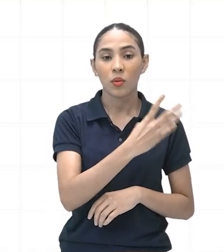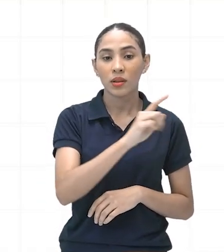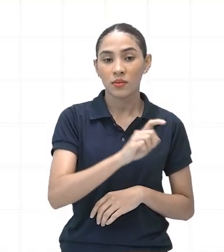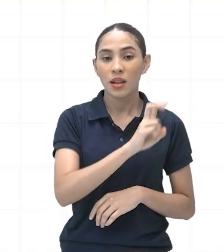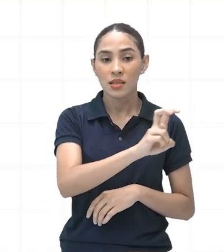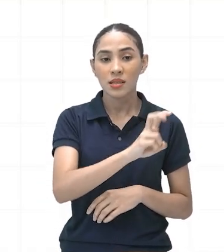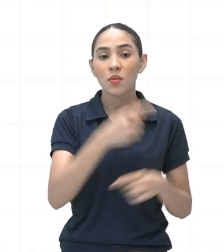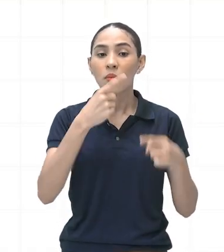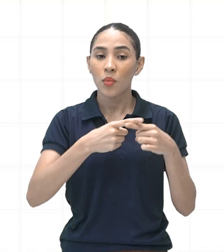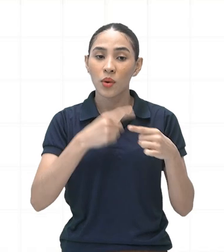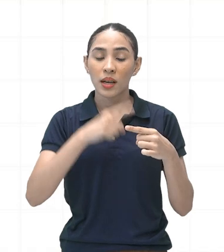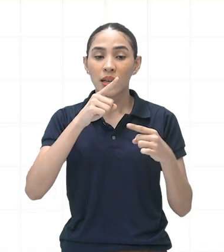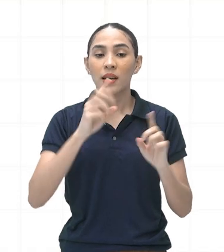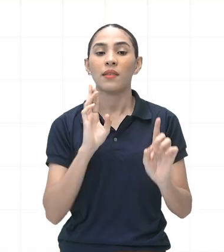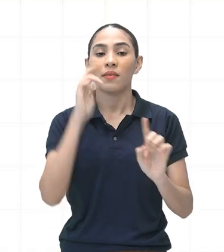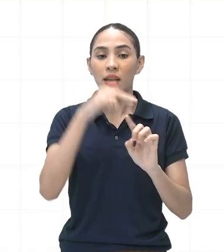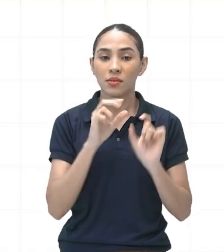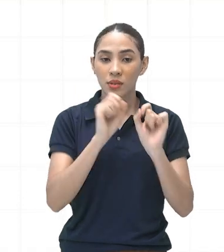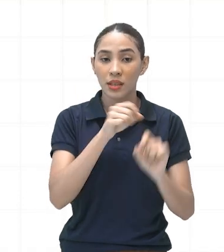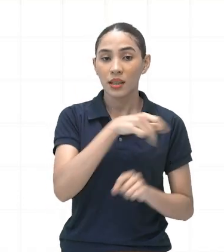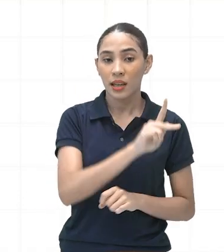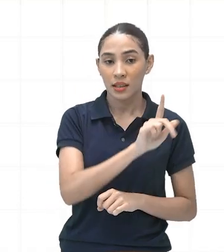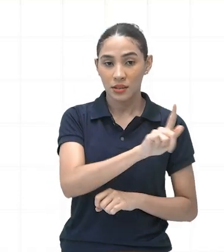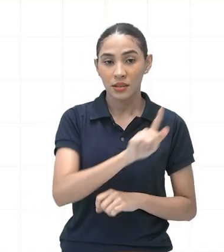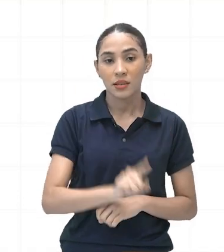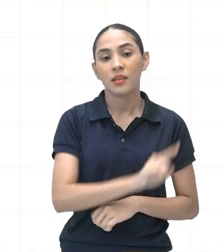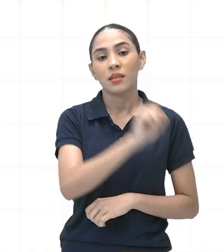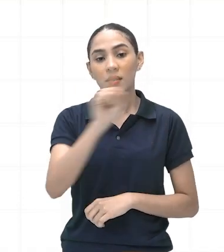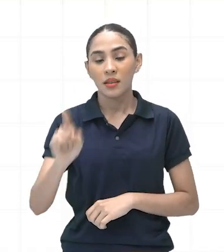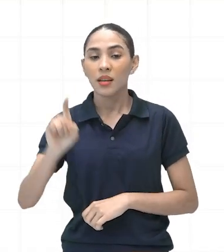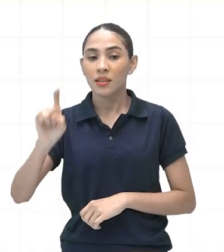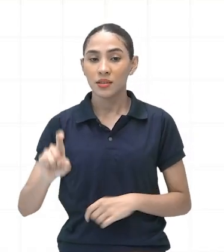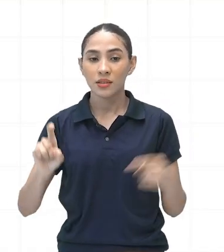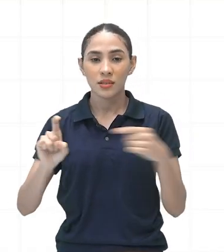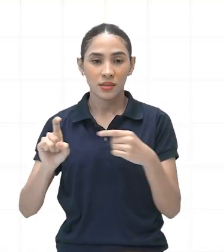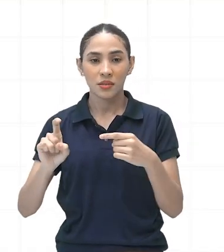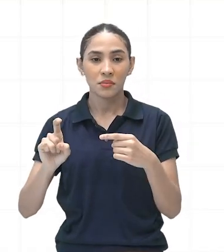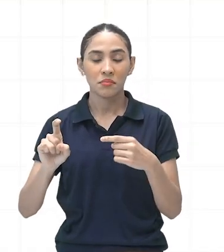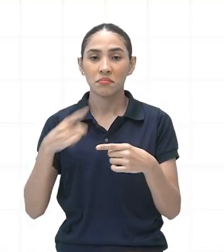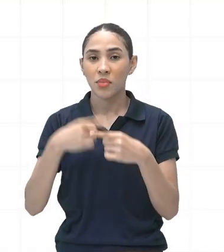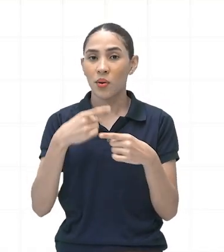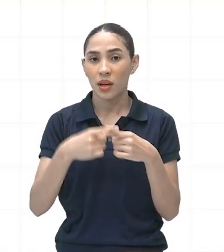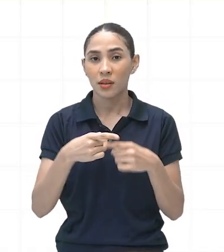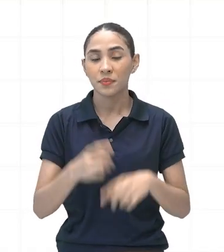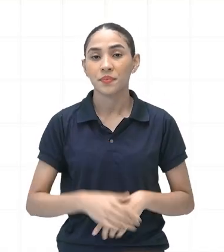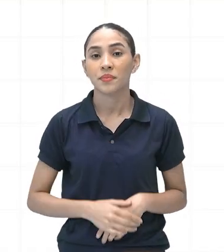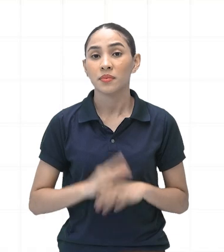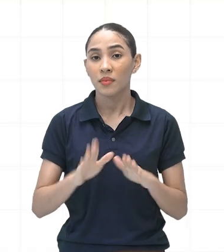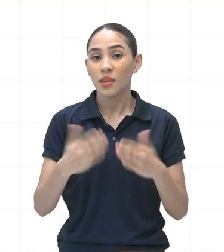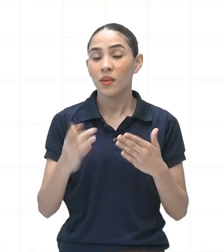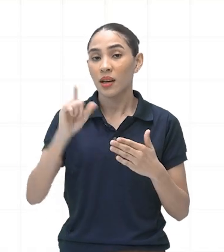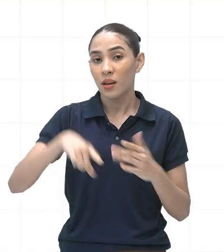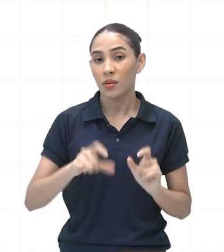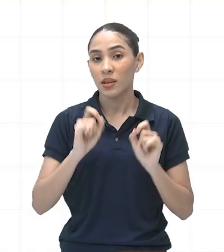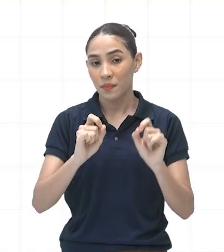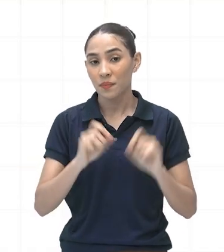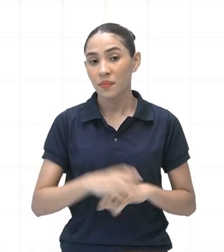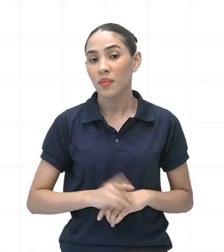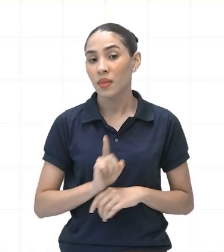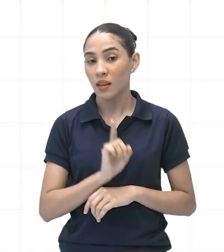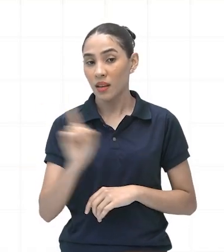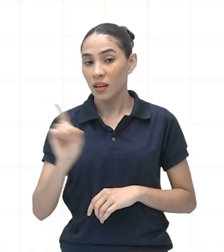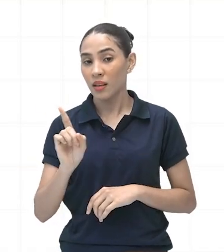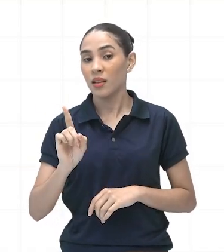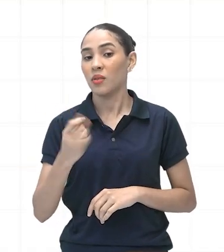quilograma, né, porque se refere a quilograma. E esse X aqui, por que ele está aqui? Porque é justamente esse